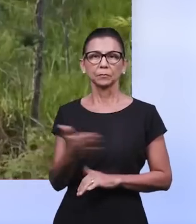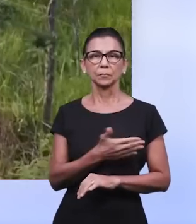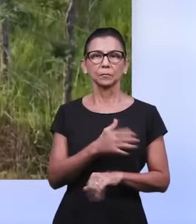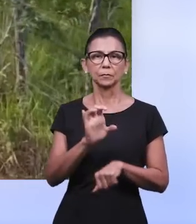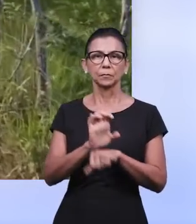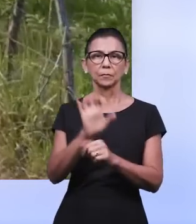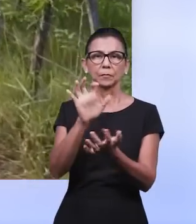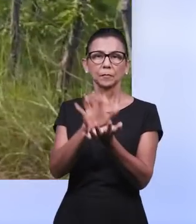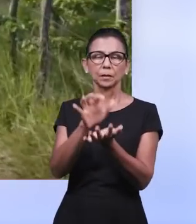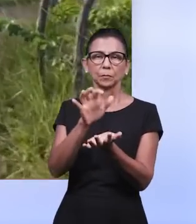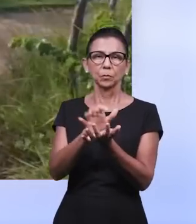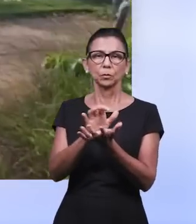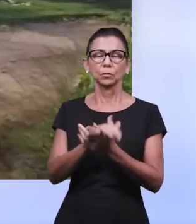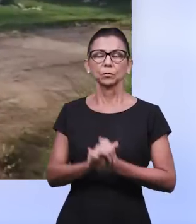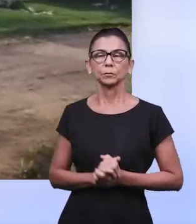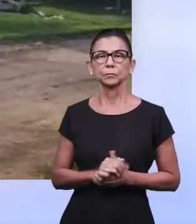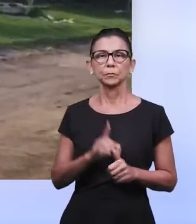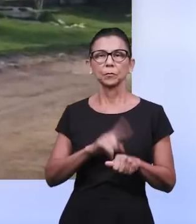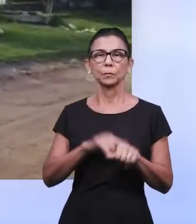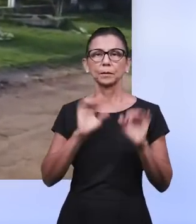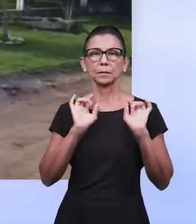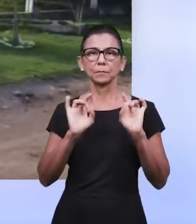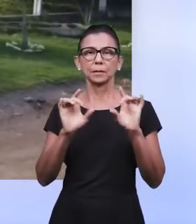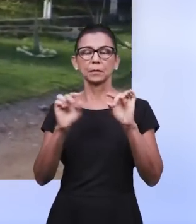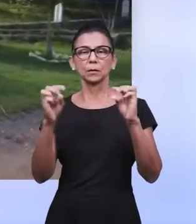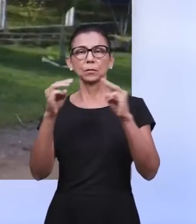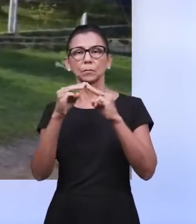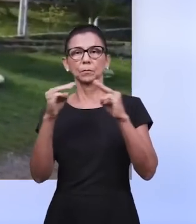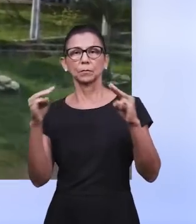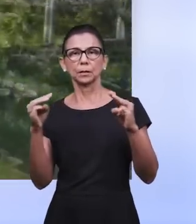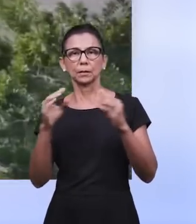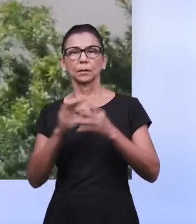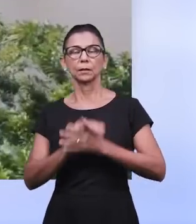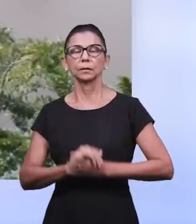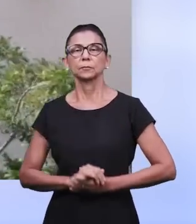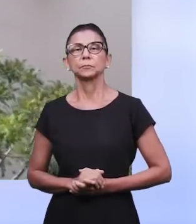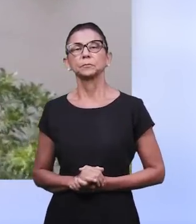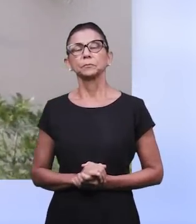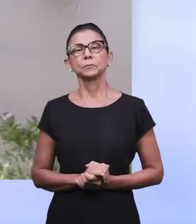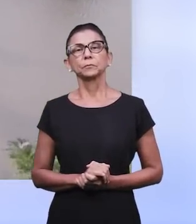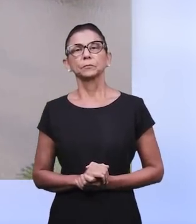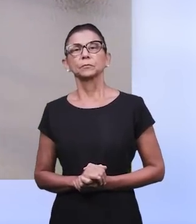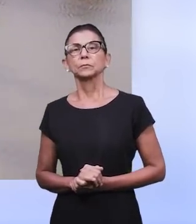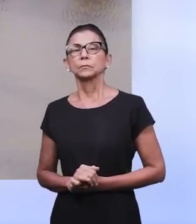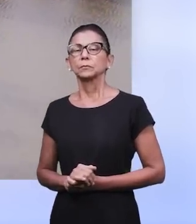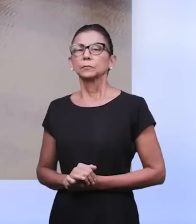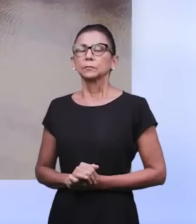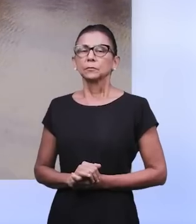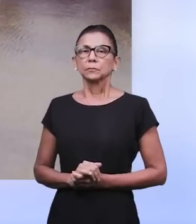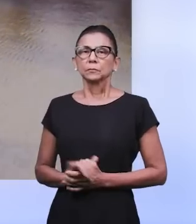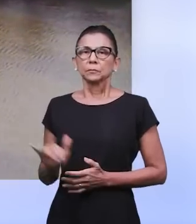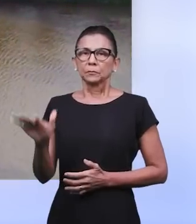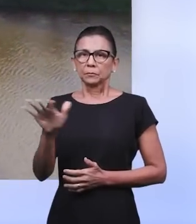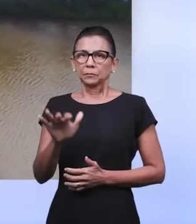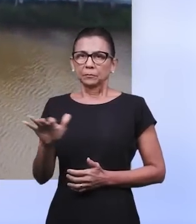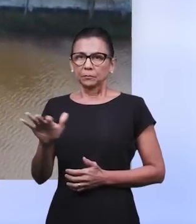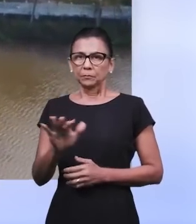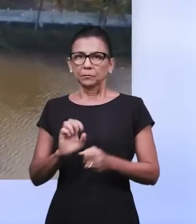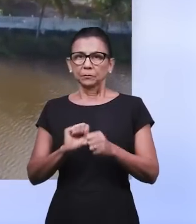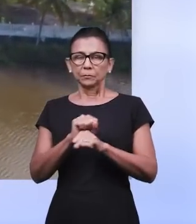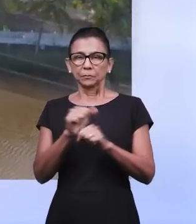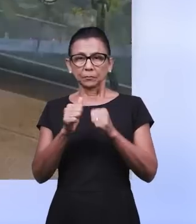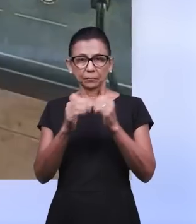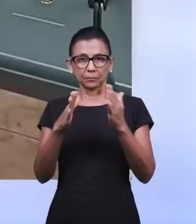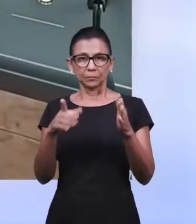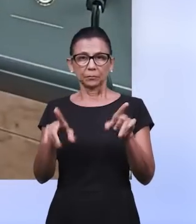de Pernambuco também participaram desse momento especial no Manaim, que fica na cidade de Vitória de Santo Antão. Por lá, além do seminário